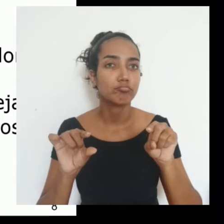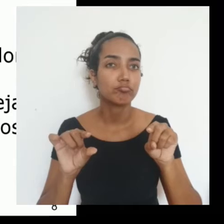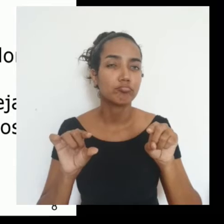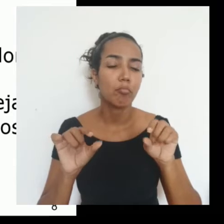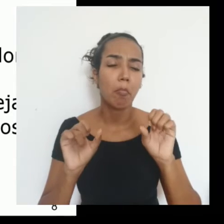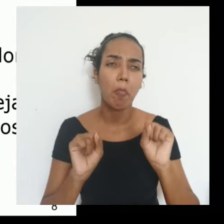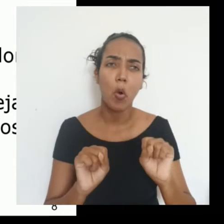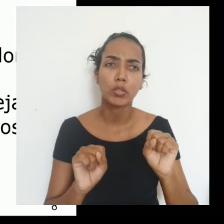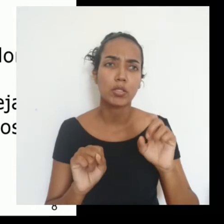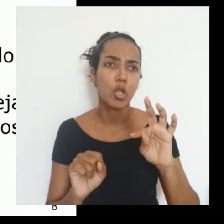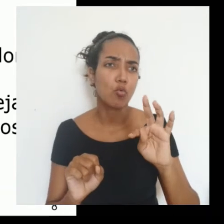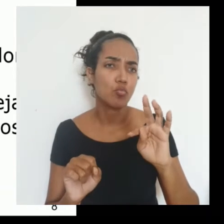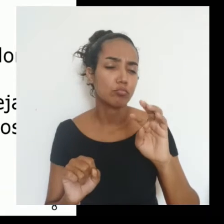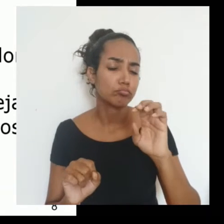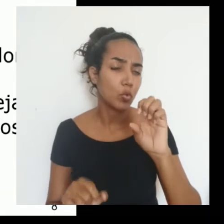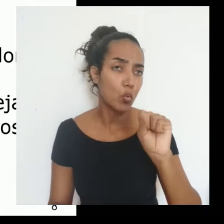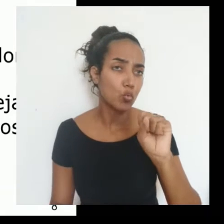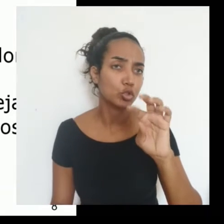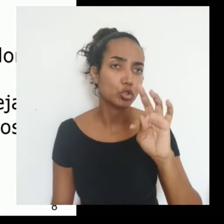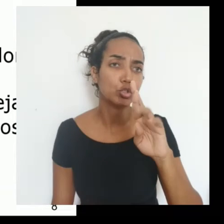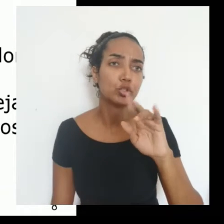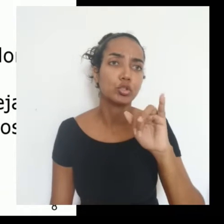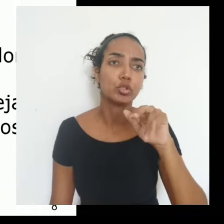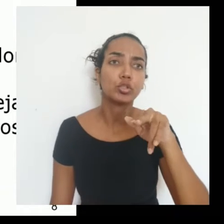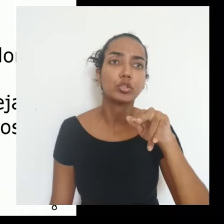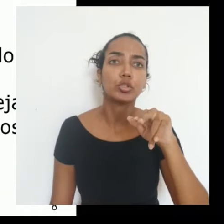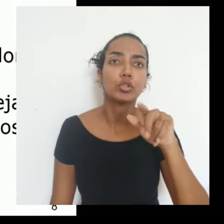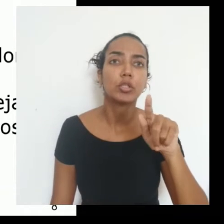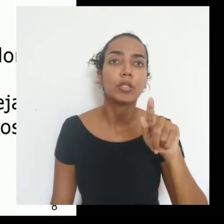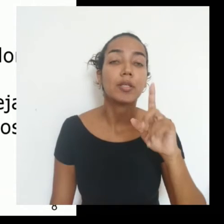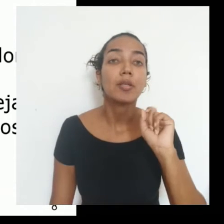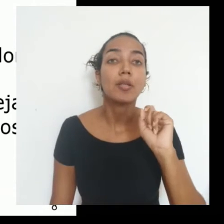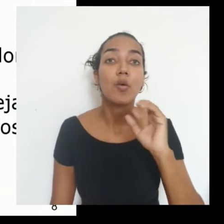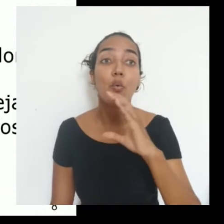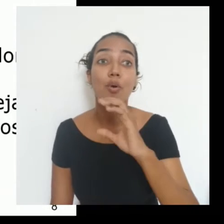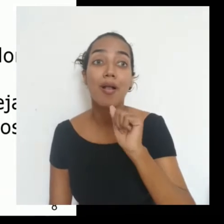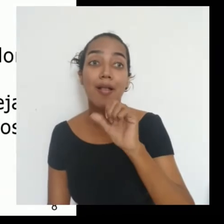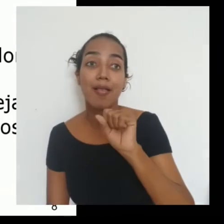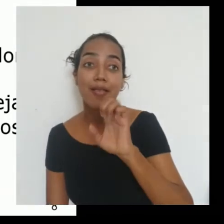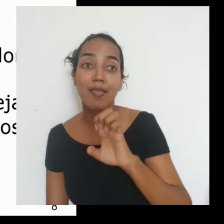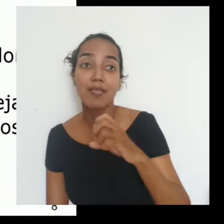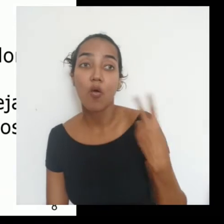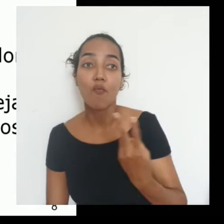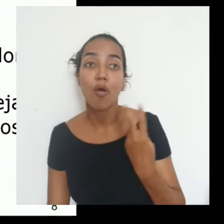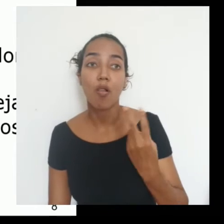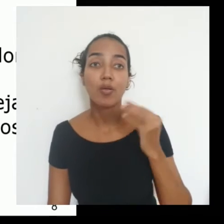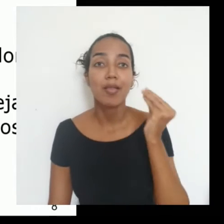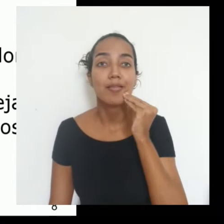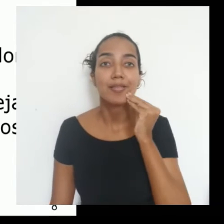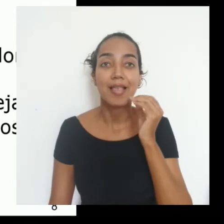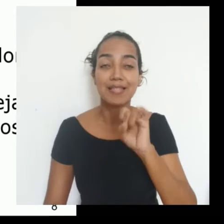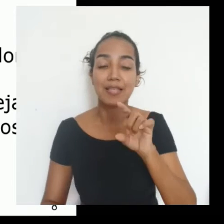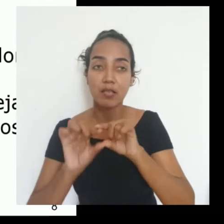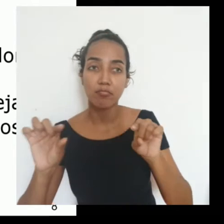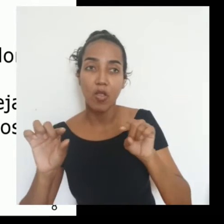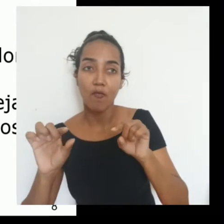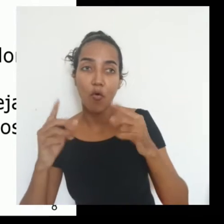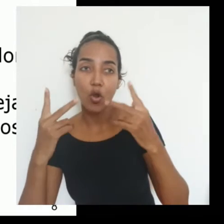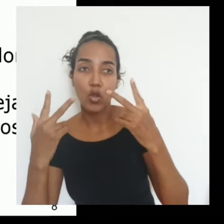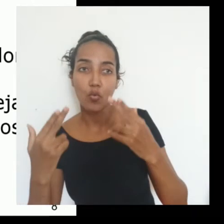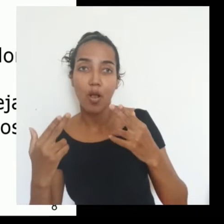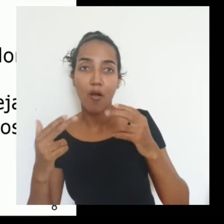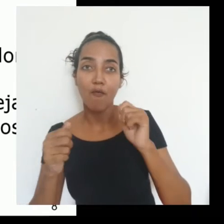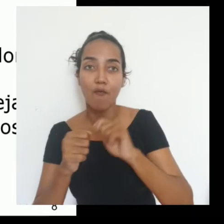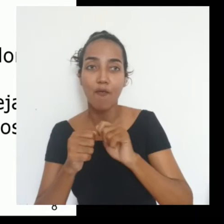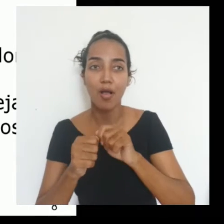o case vai ser o valor que você quer testar. Então, se essa determinada expressão for igual a esse rótulo, faça esse conjunto de